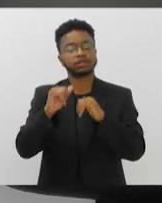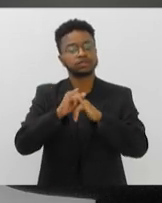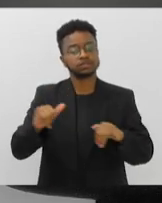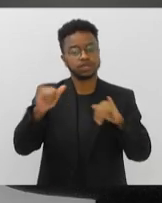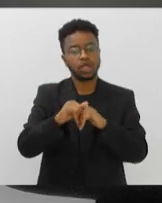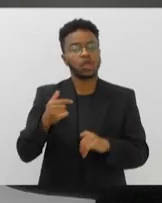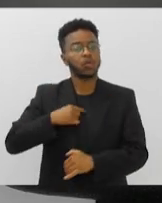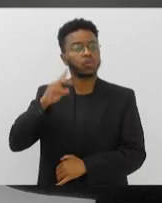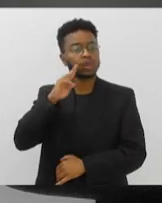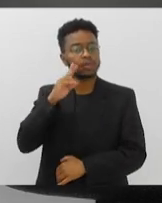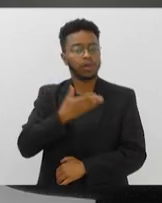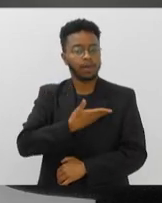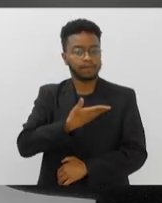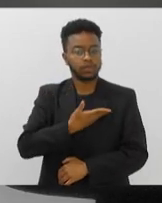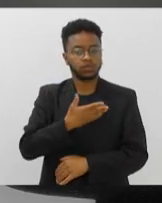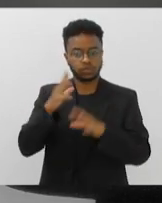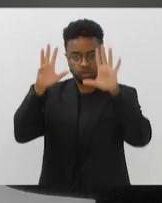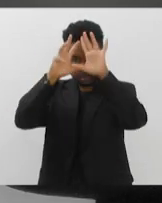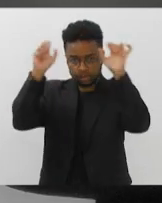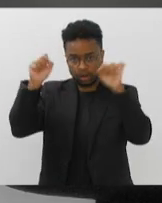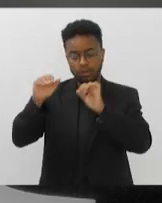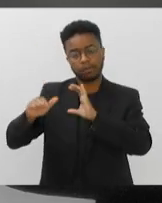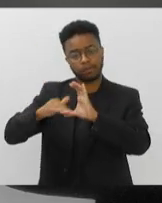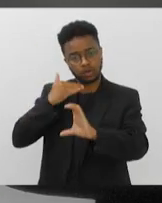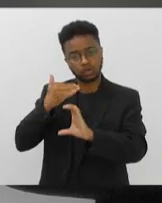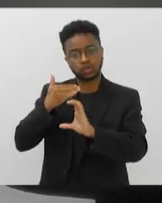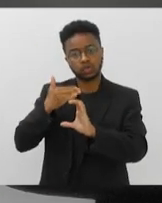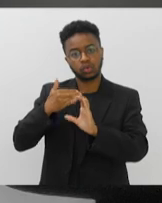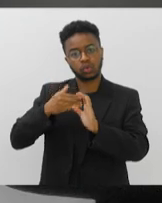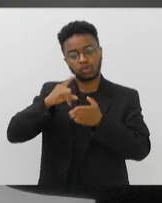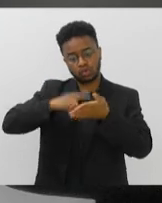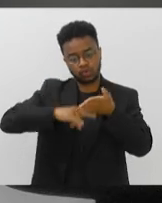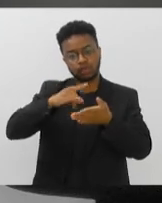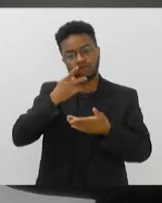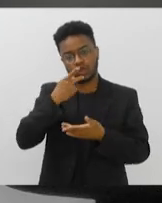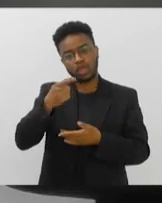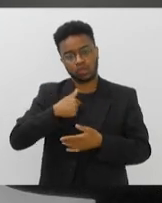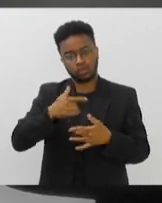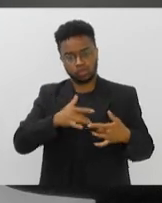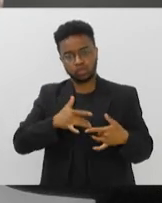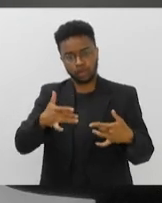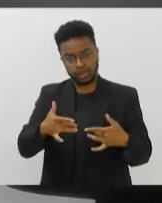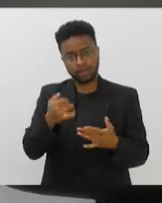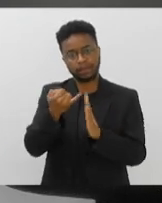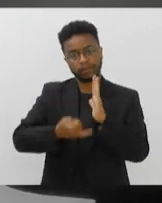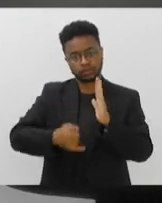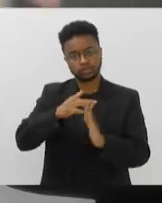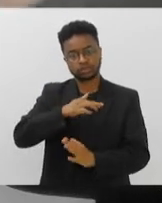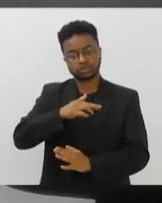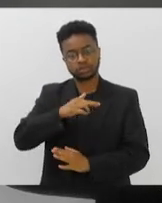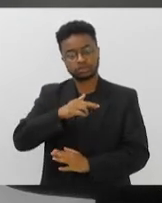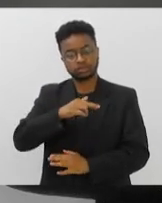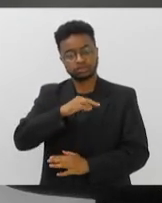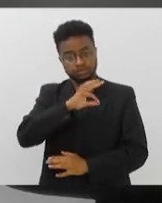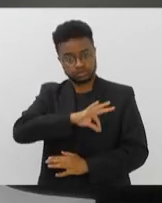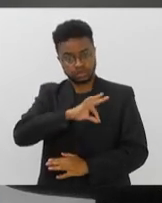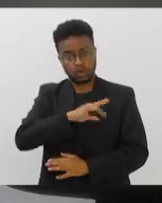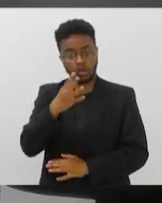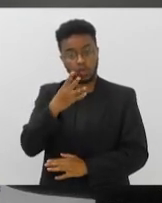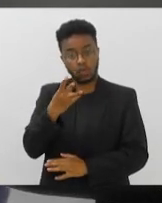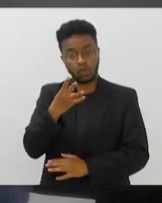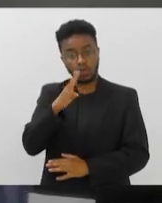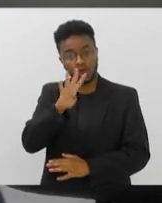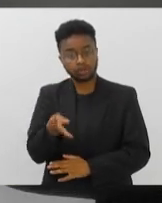me mandou lá um rebin olha C fiz a doação a destinação né doação r000 e poucos reais pro fundo aqui Municipal